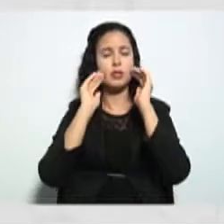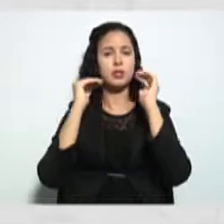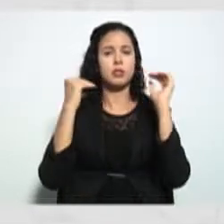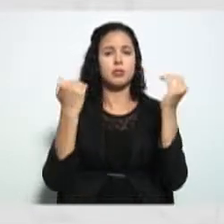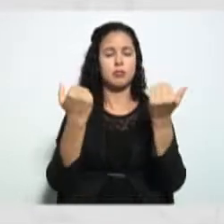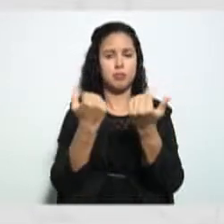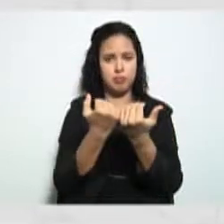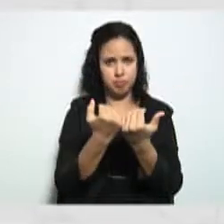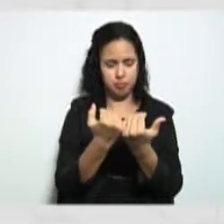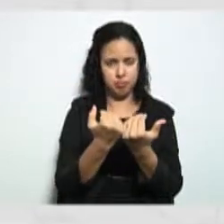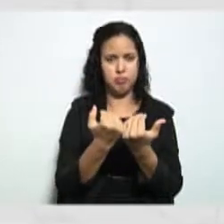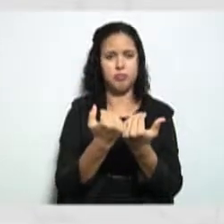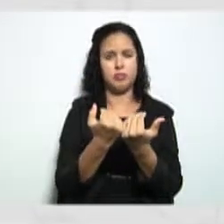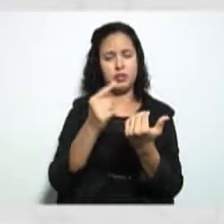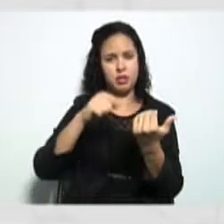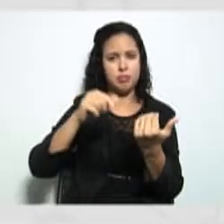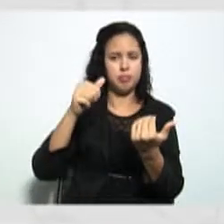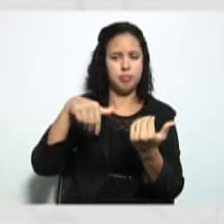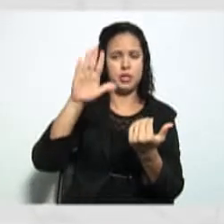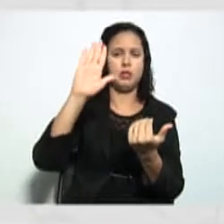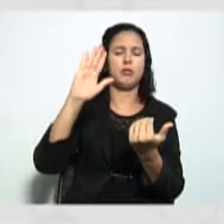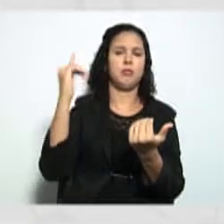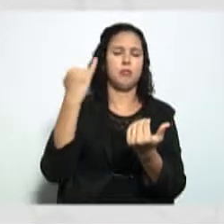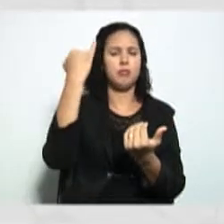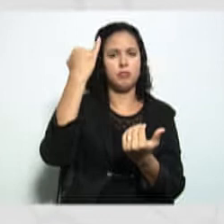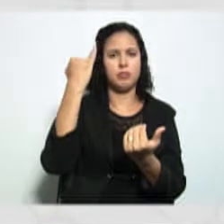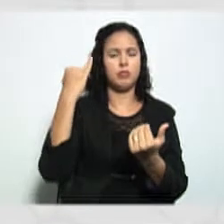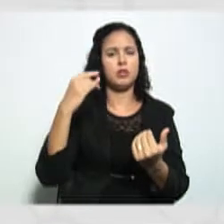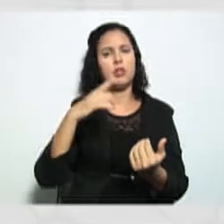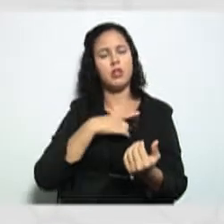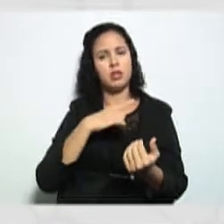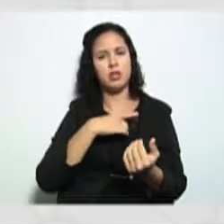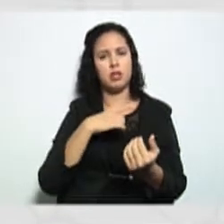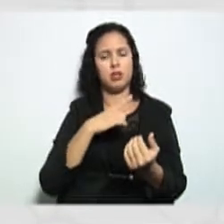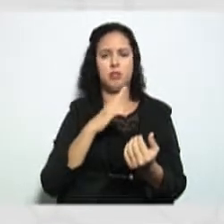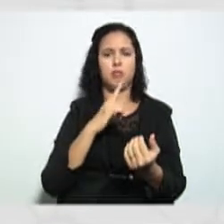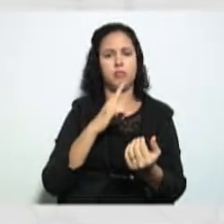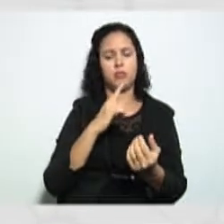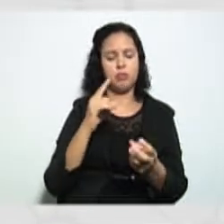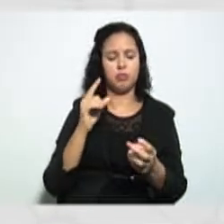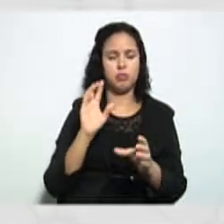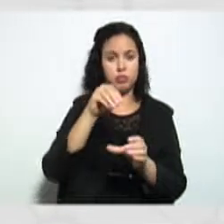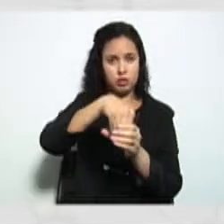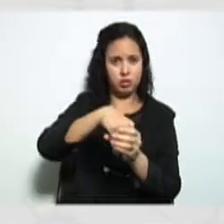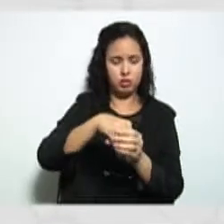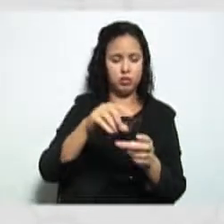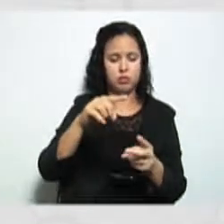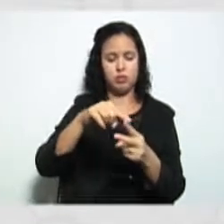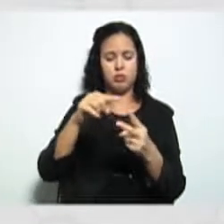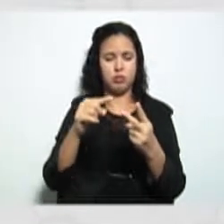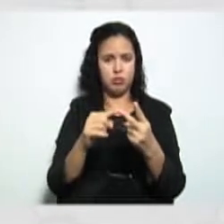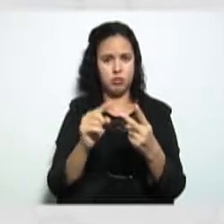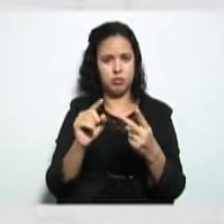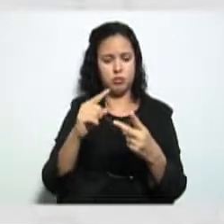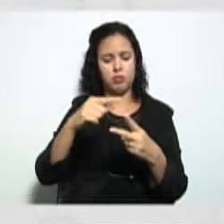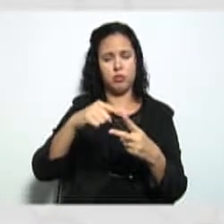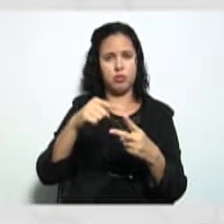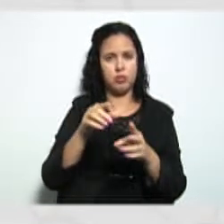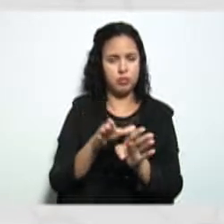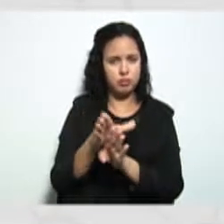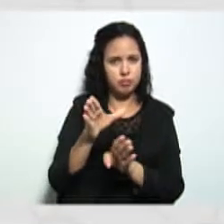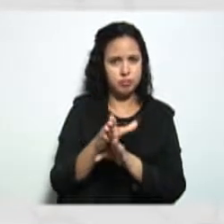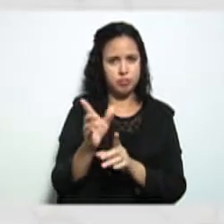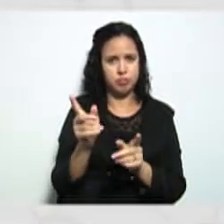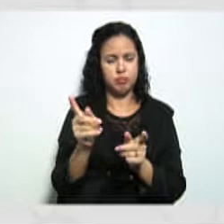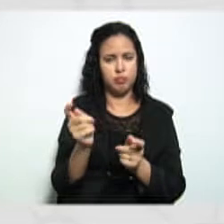de decisão da cooperativa. A ela são subordinados dois conselhos, o conselho de administração e o conselho fiscal. O